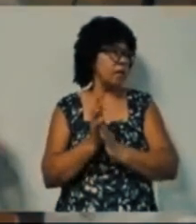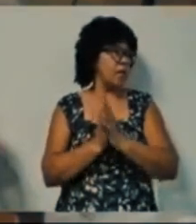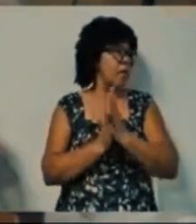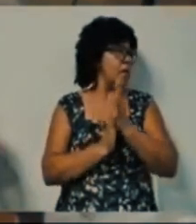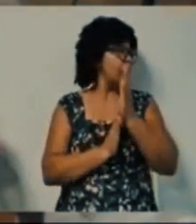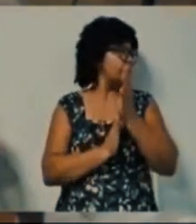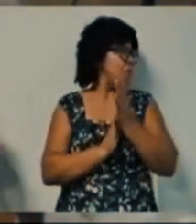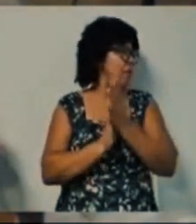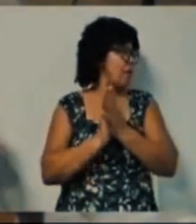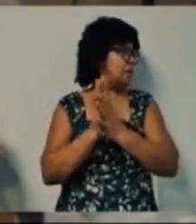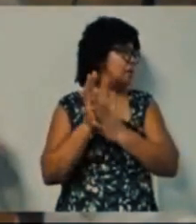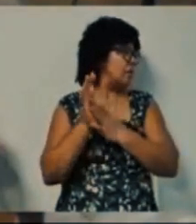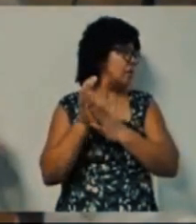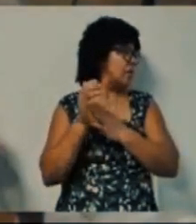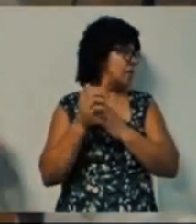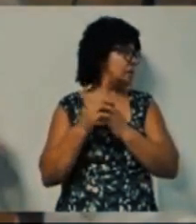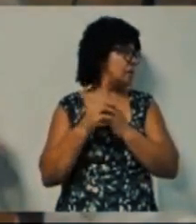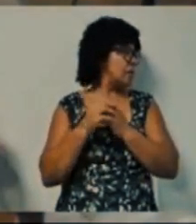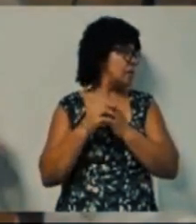Tchalabacandalaia.